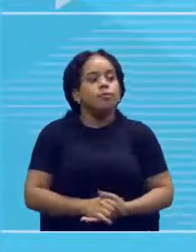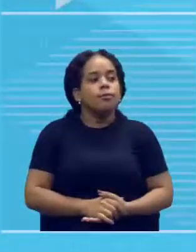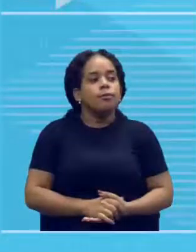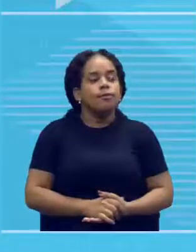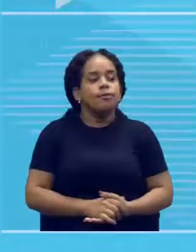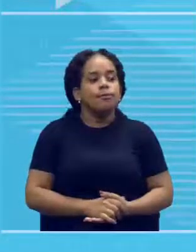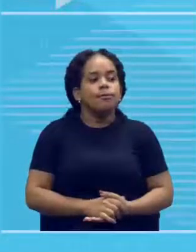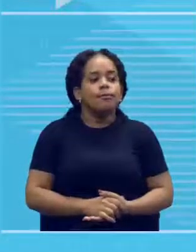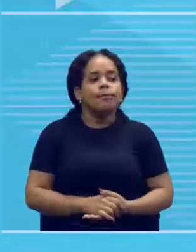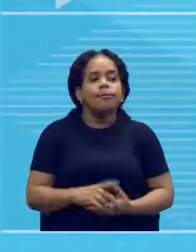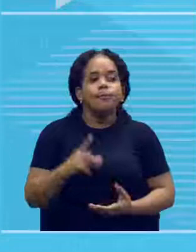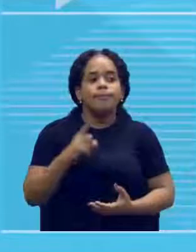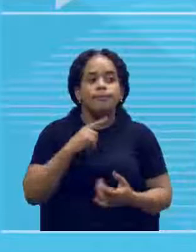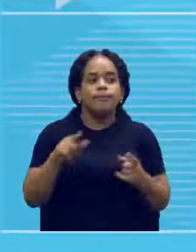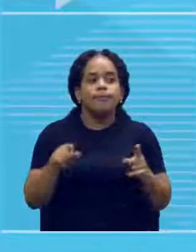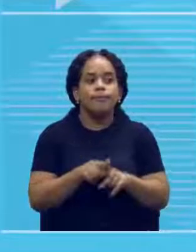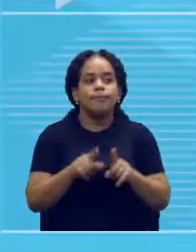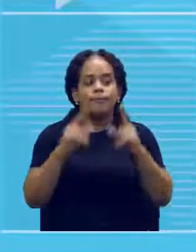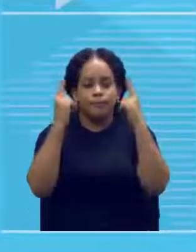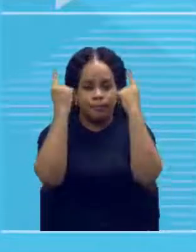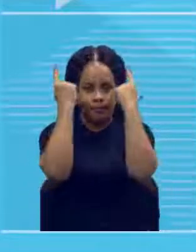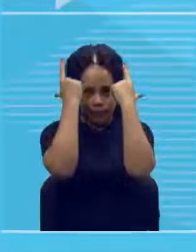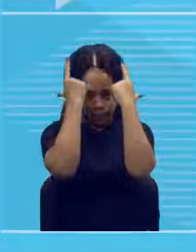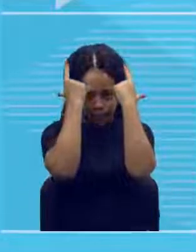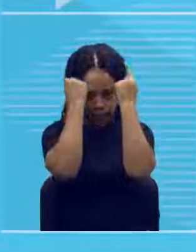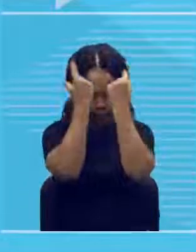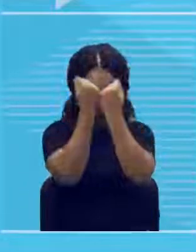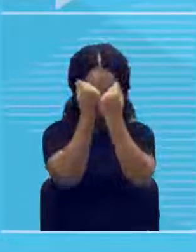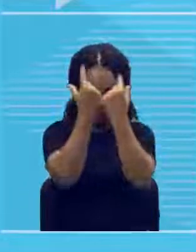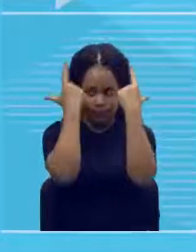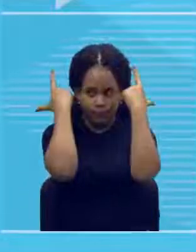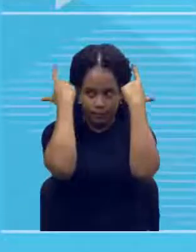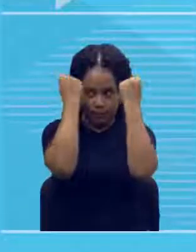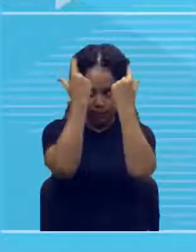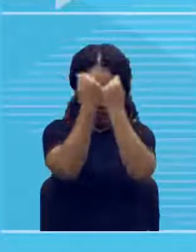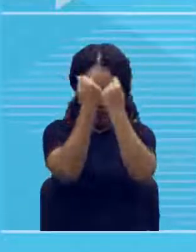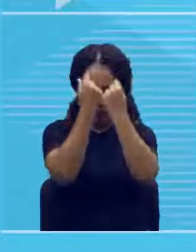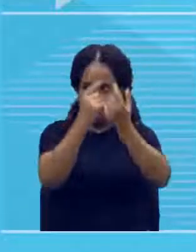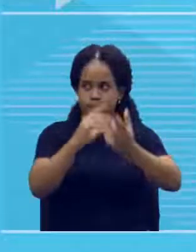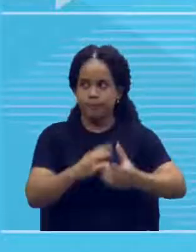E na Grécia, gente? E na Grécia?